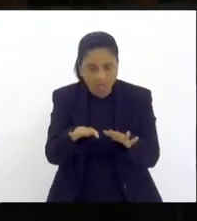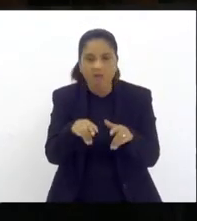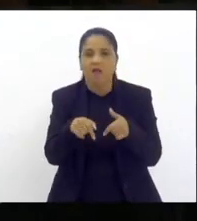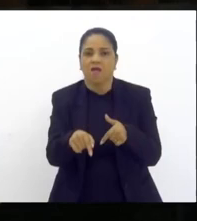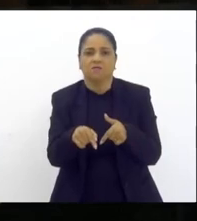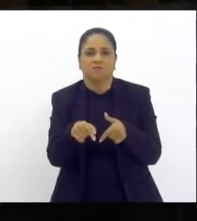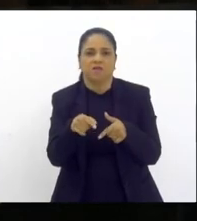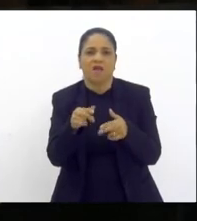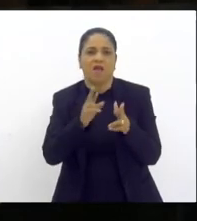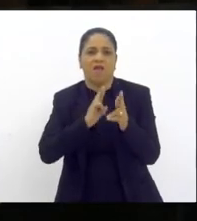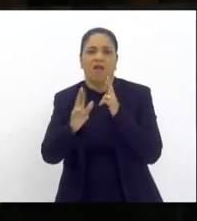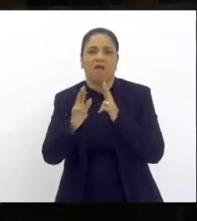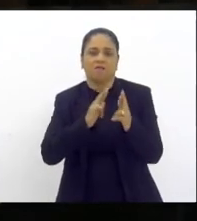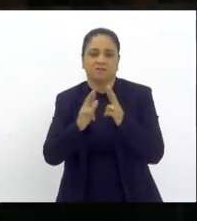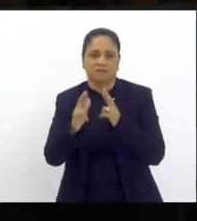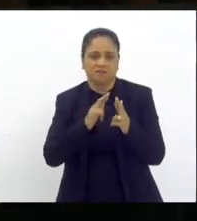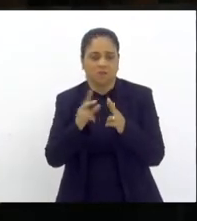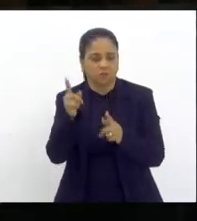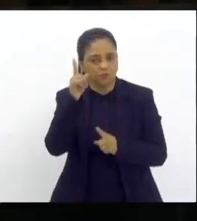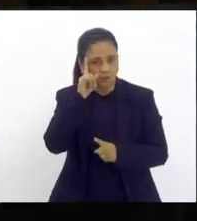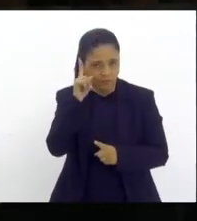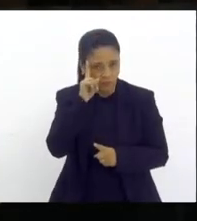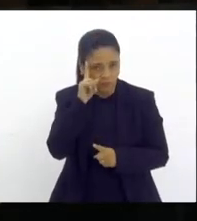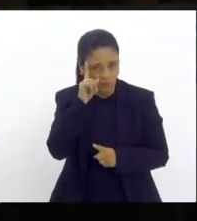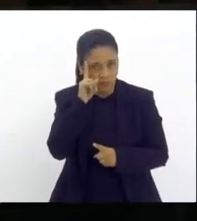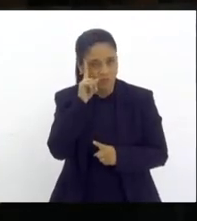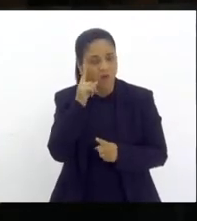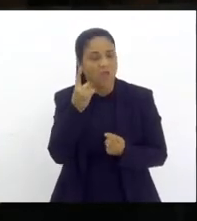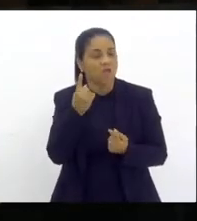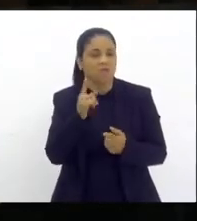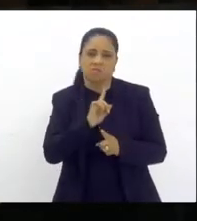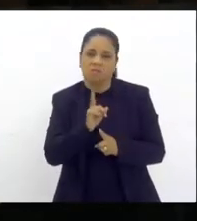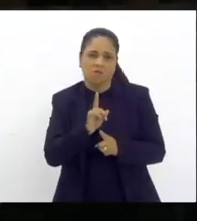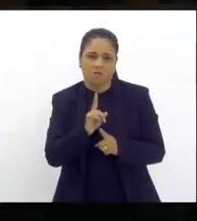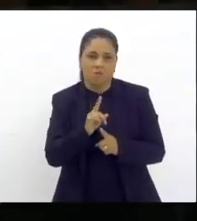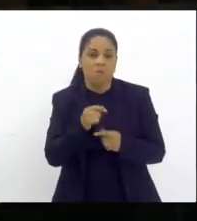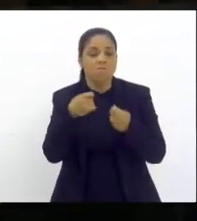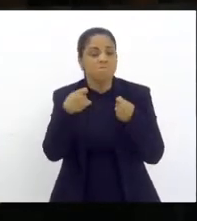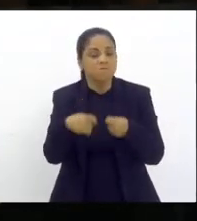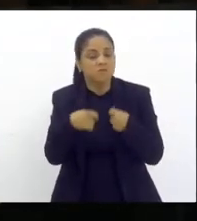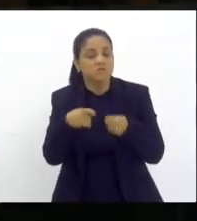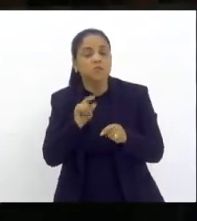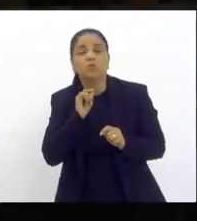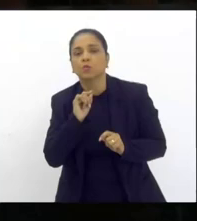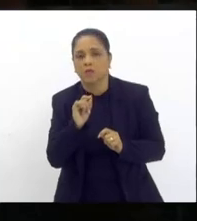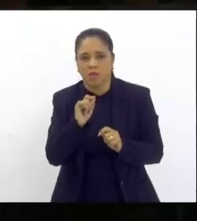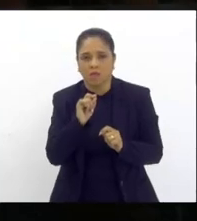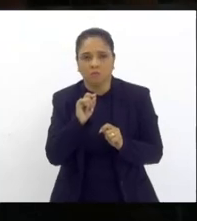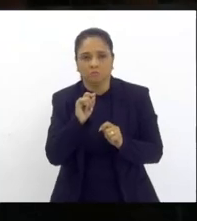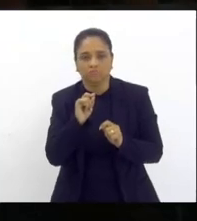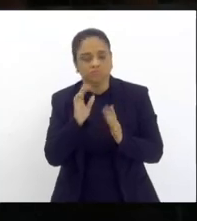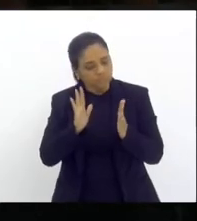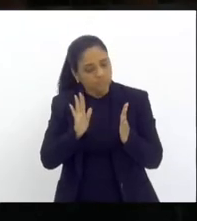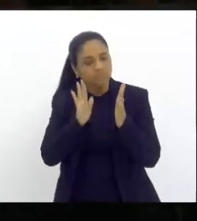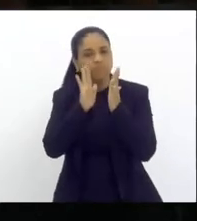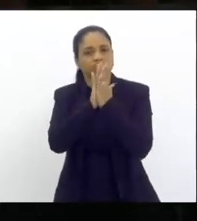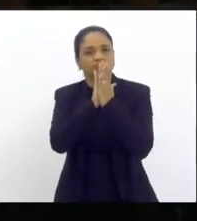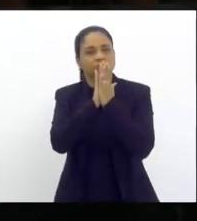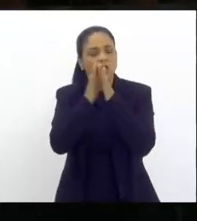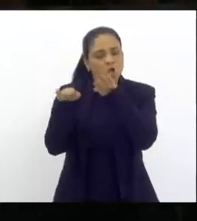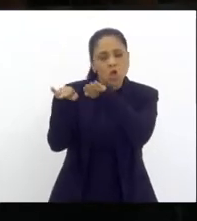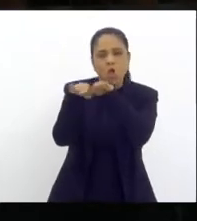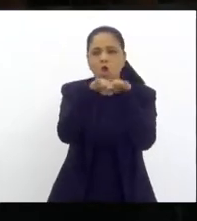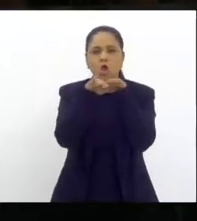subjugadas nas relações cotidianas. Pelo contrário, as mulheres precisam ser encaradas nessa sociedade como